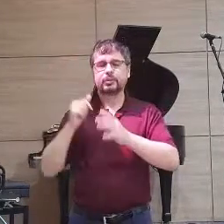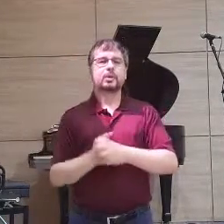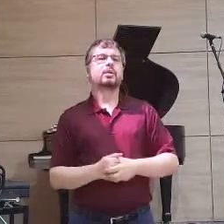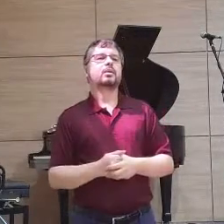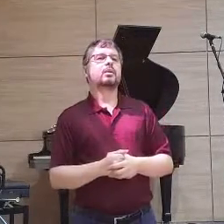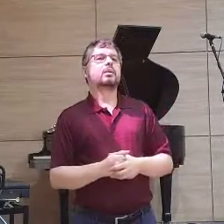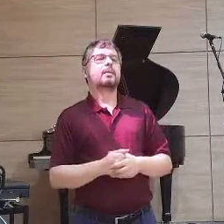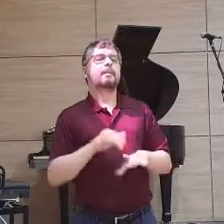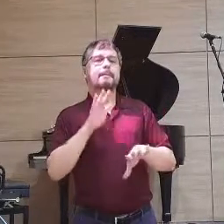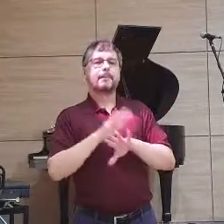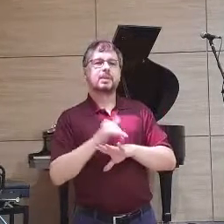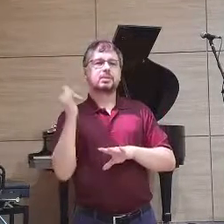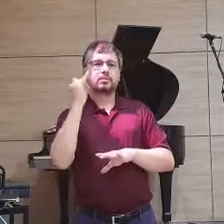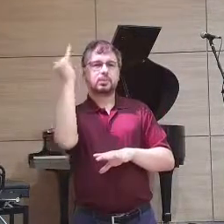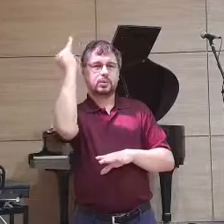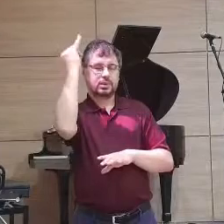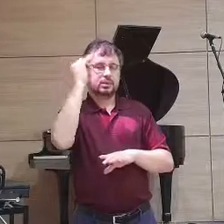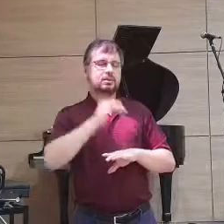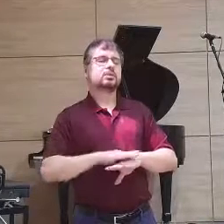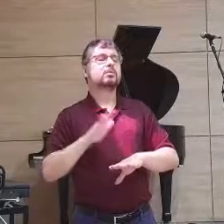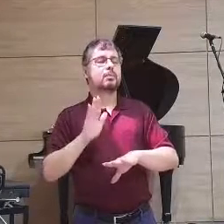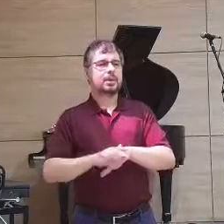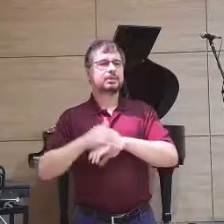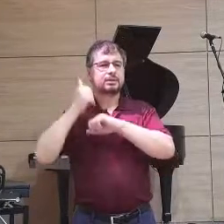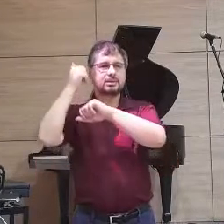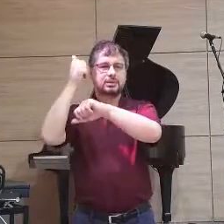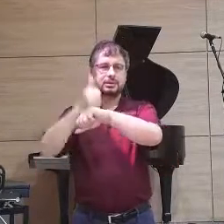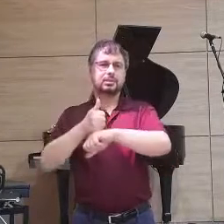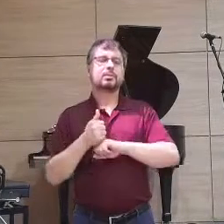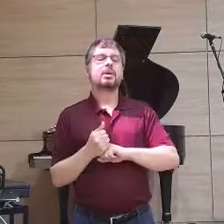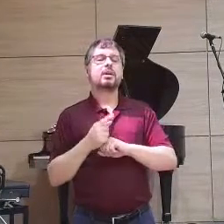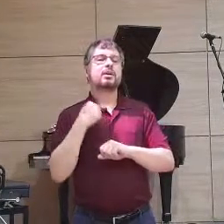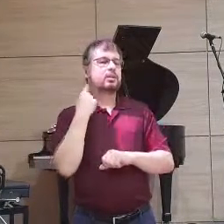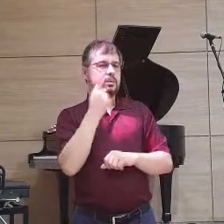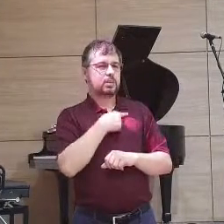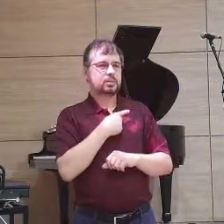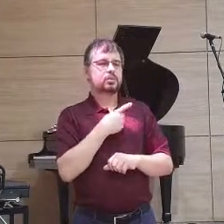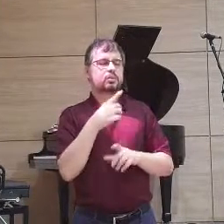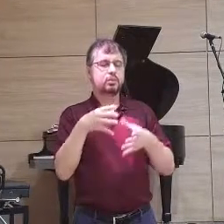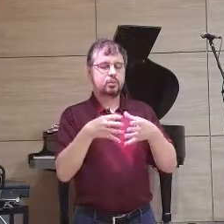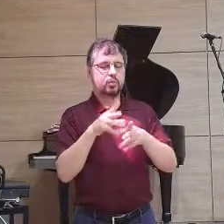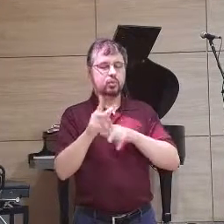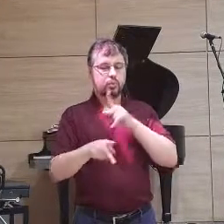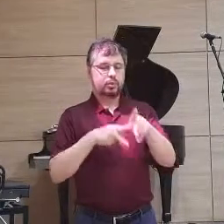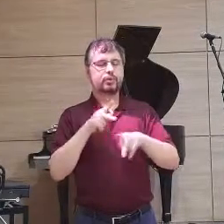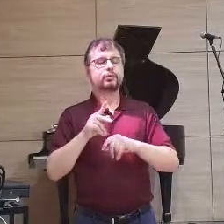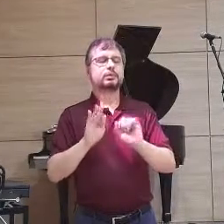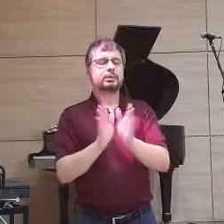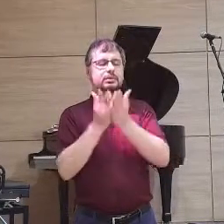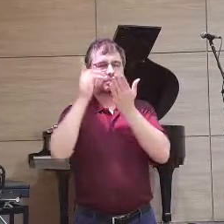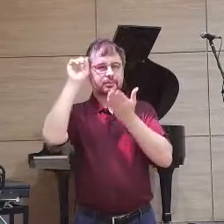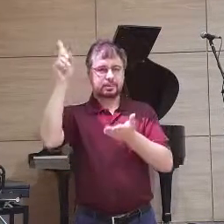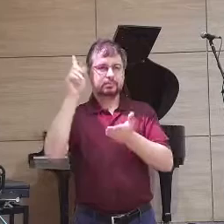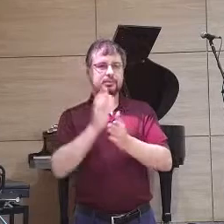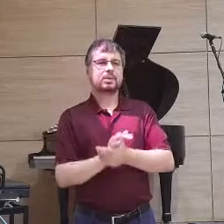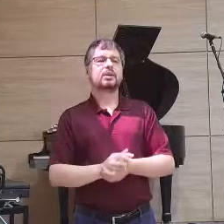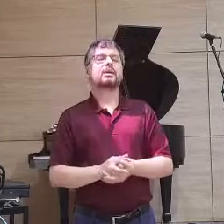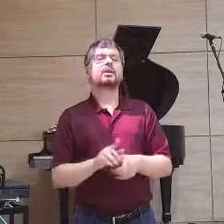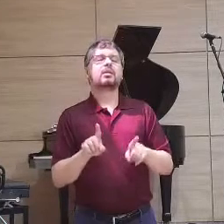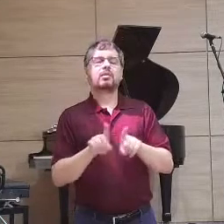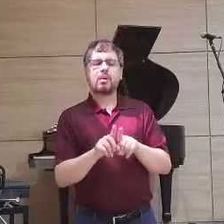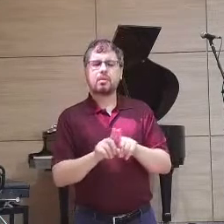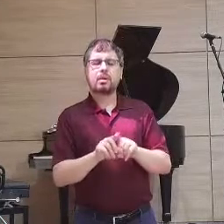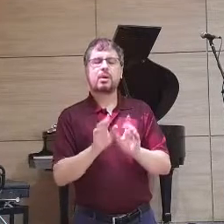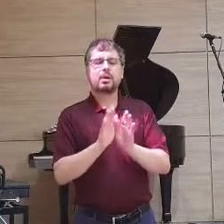isso aí mas o importante ainda acima disso é que nós somos o povo da Bíblia e a Bíblia para nós assim como para os